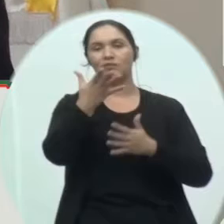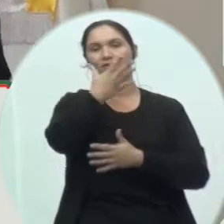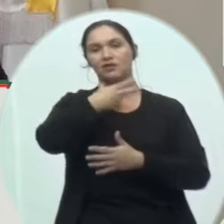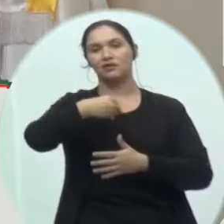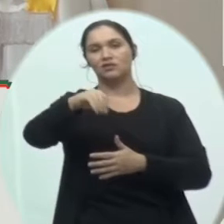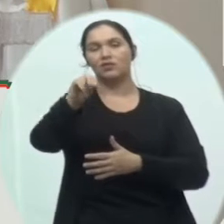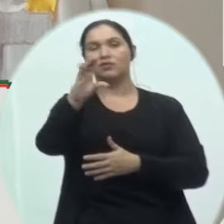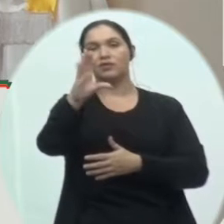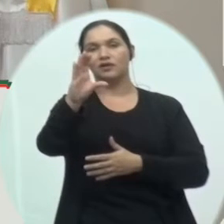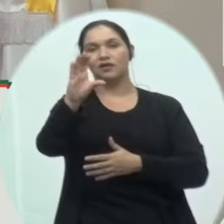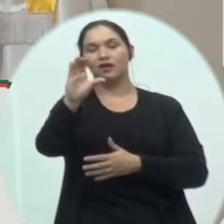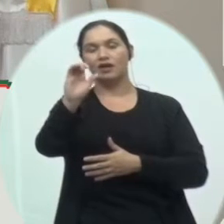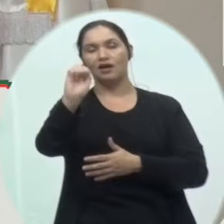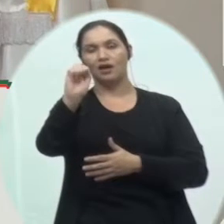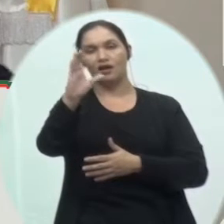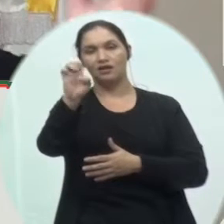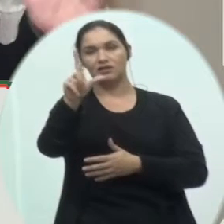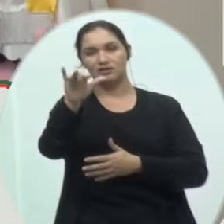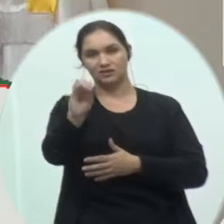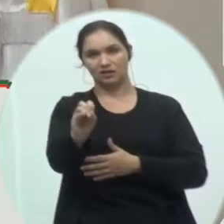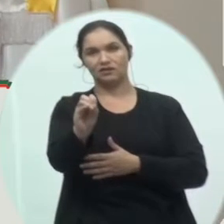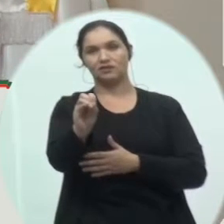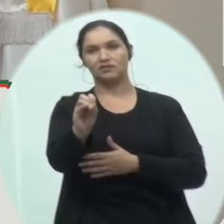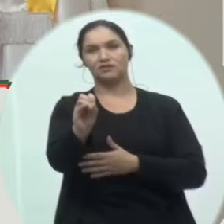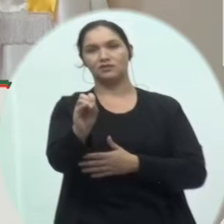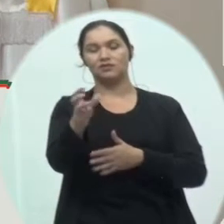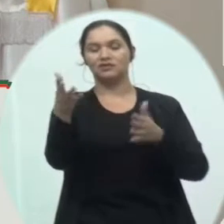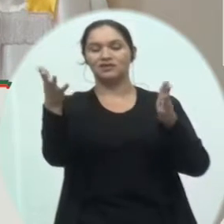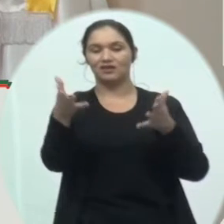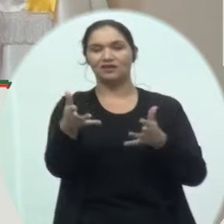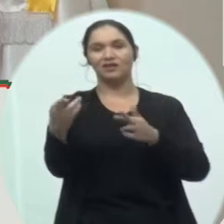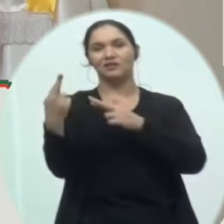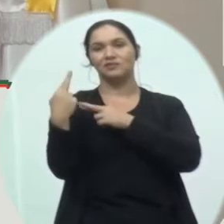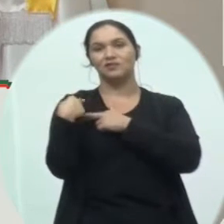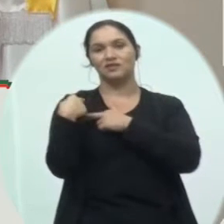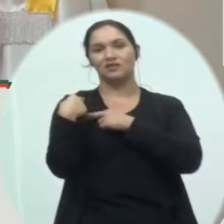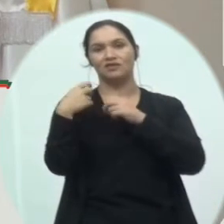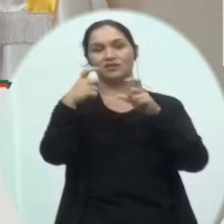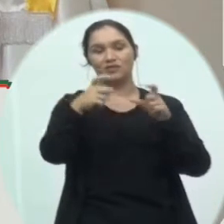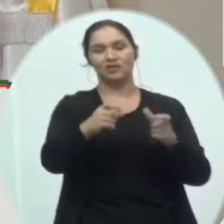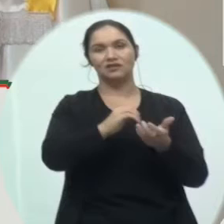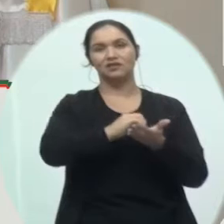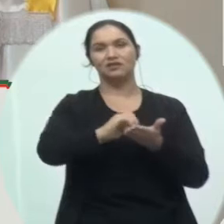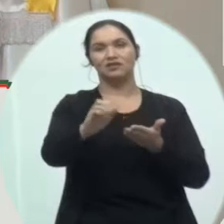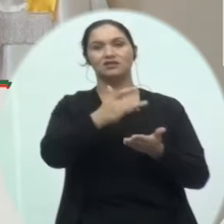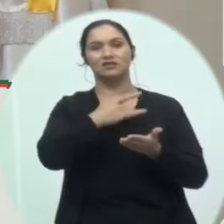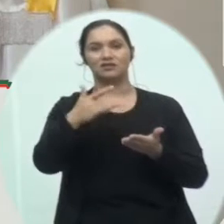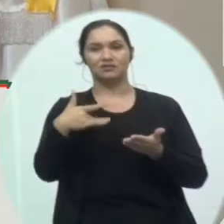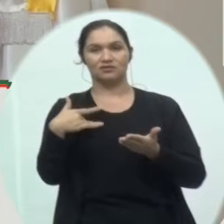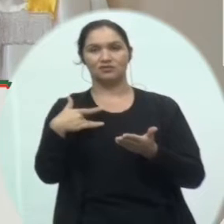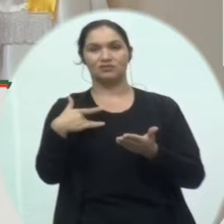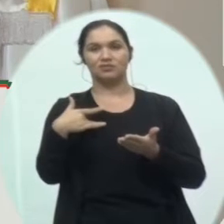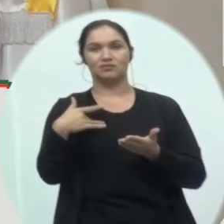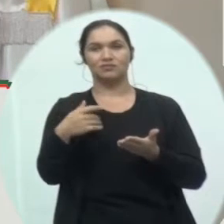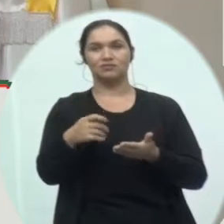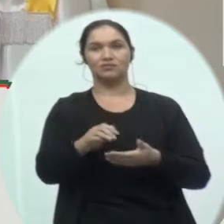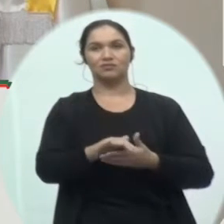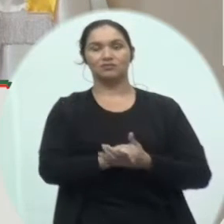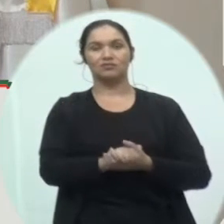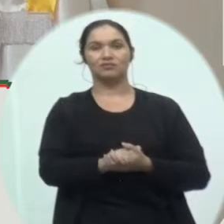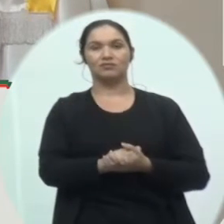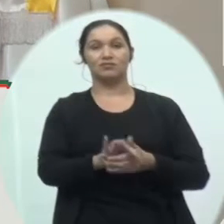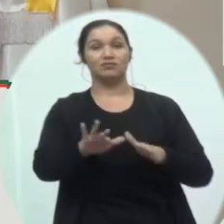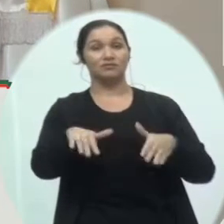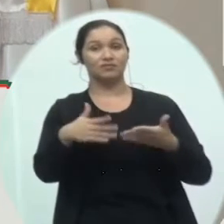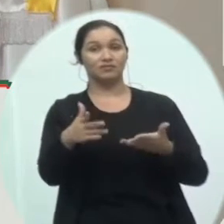assumiu agora a Secretaria de Saúde. E já tinha gente brincando aí nos corredores, dizendo que o Paiol e o Paulo derrubaram a secretária. Mas